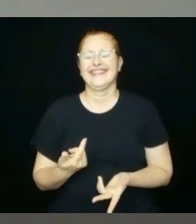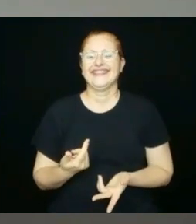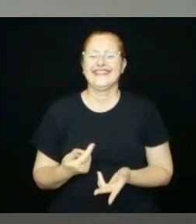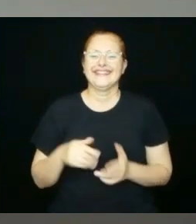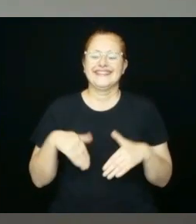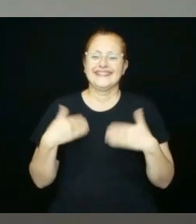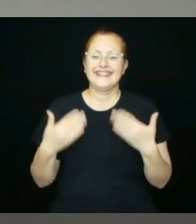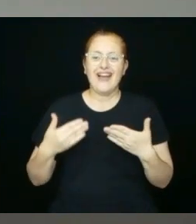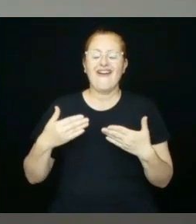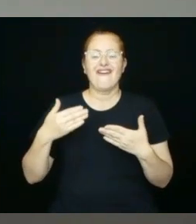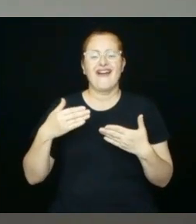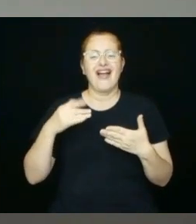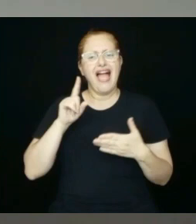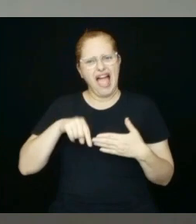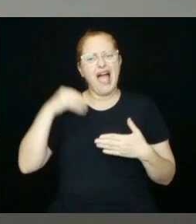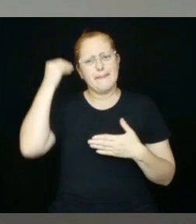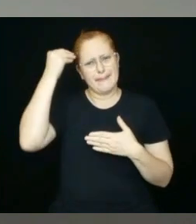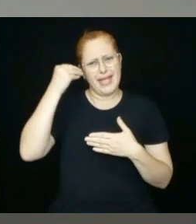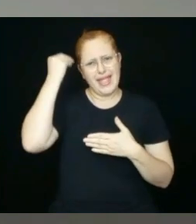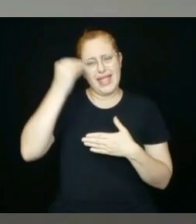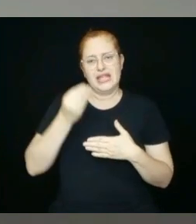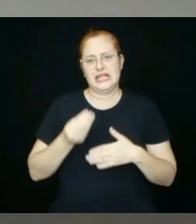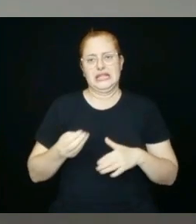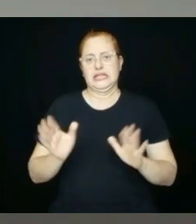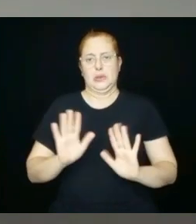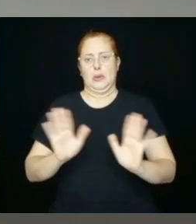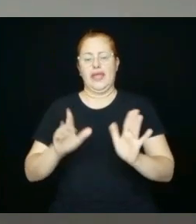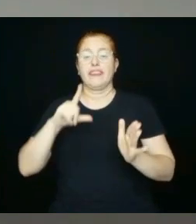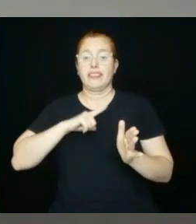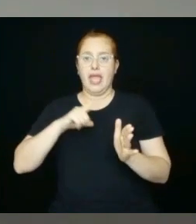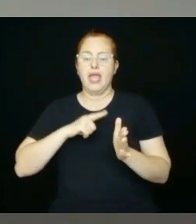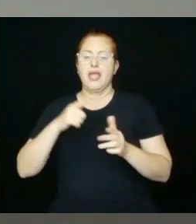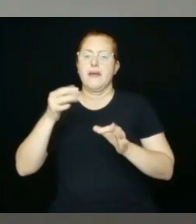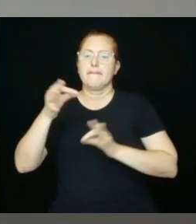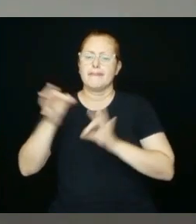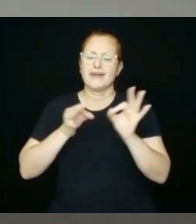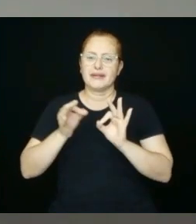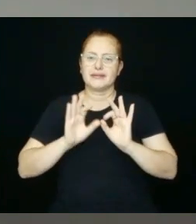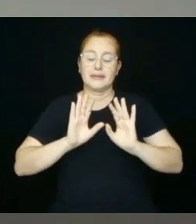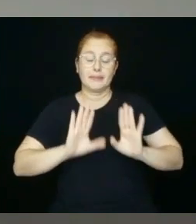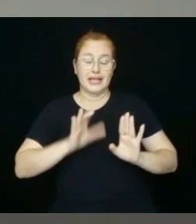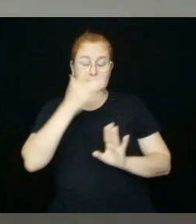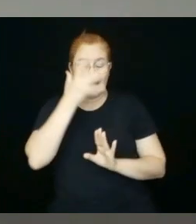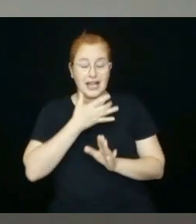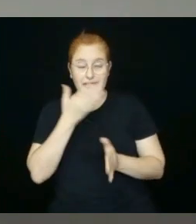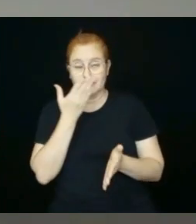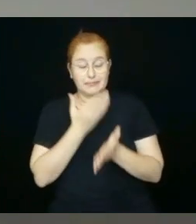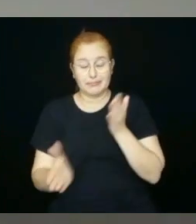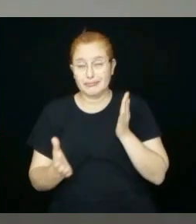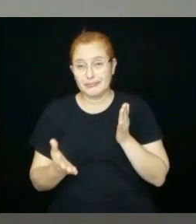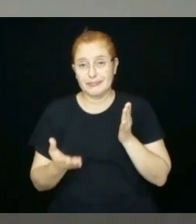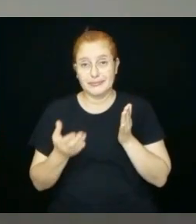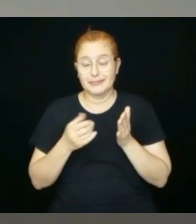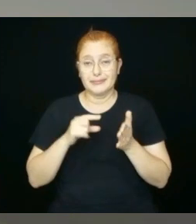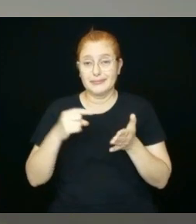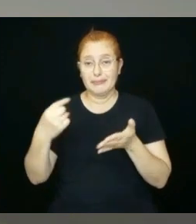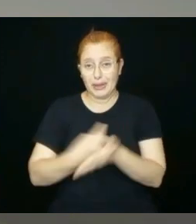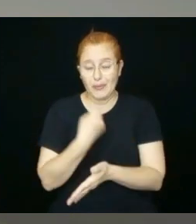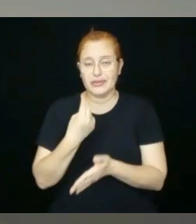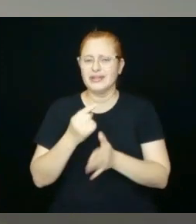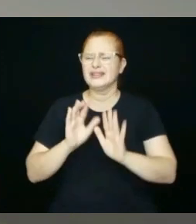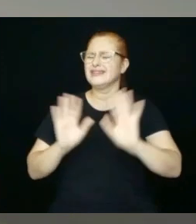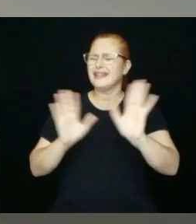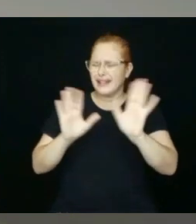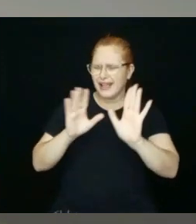E era essa a experiência, assim, não era ter um projeto. Eu acho que eu me perdi na tua pergunta, tu estava falando de outra coisa. Não, eu estava